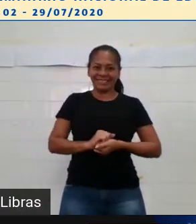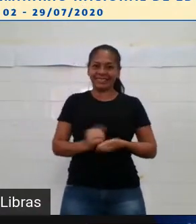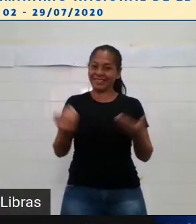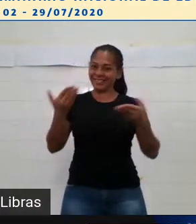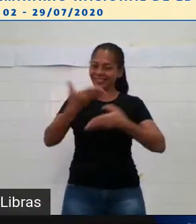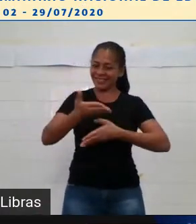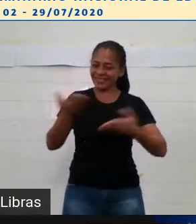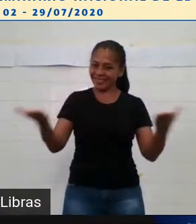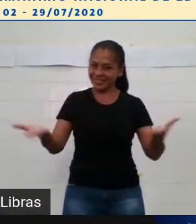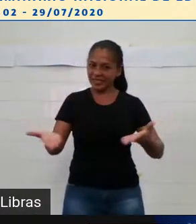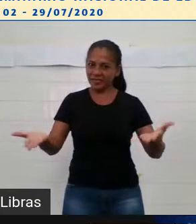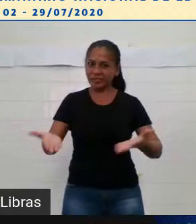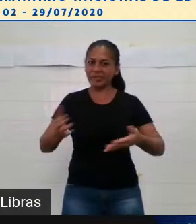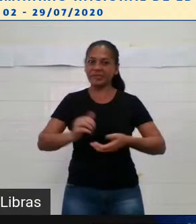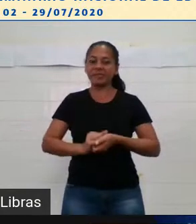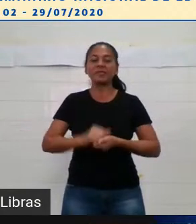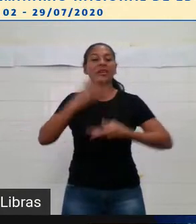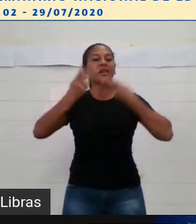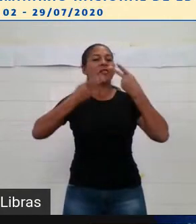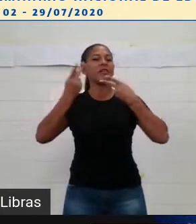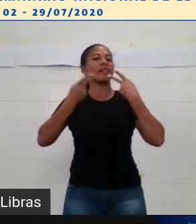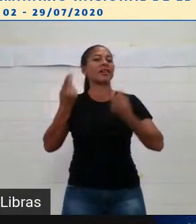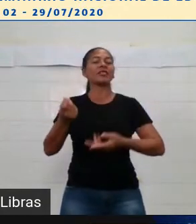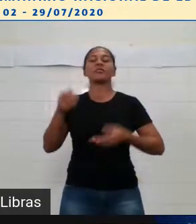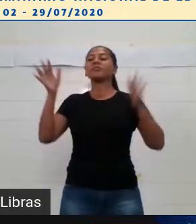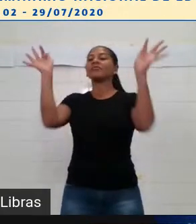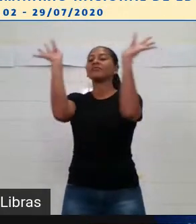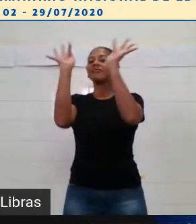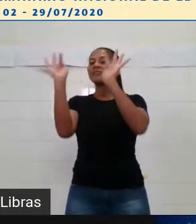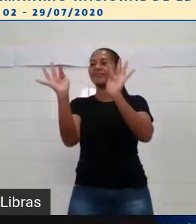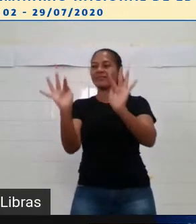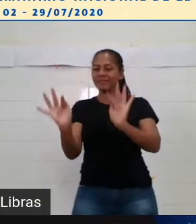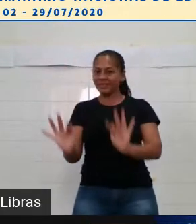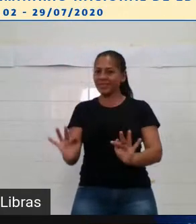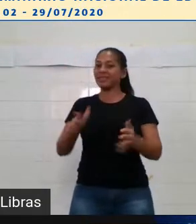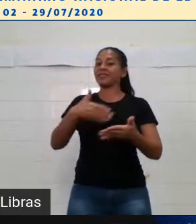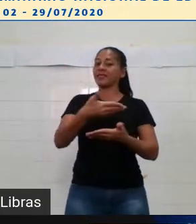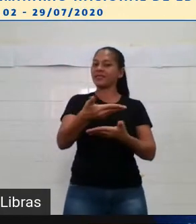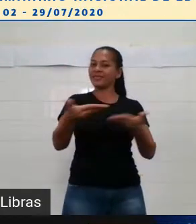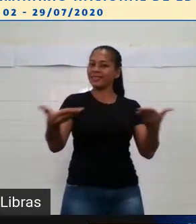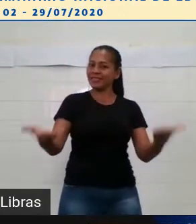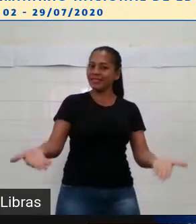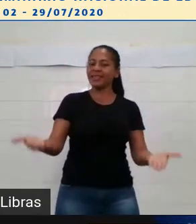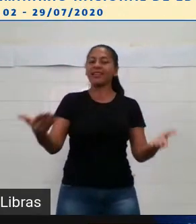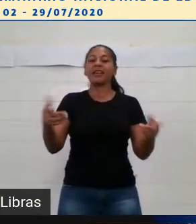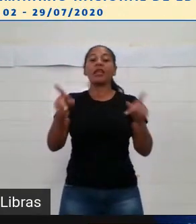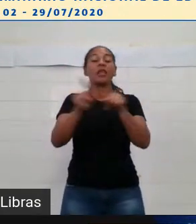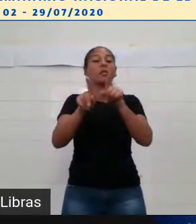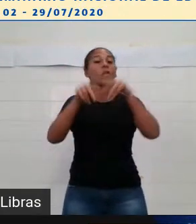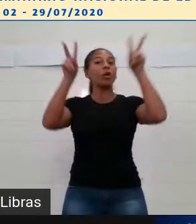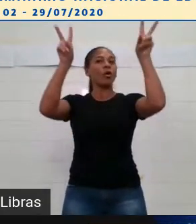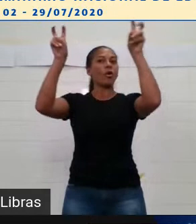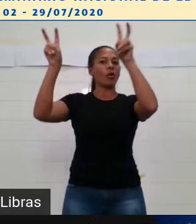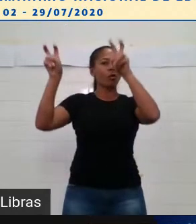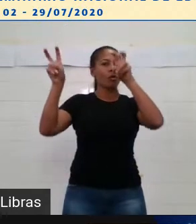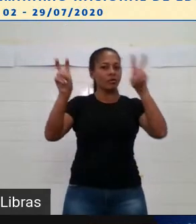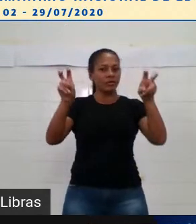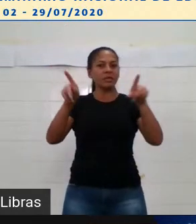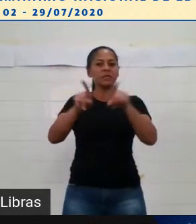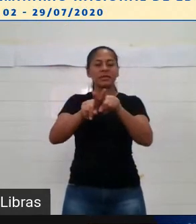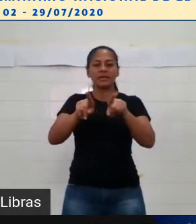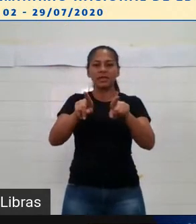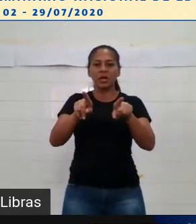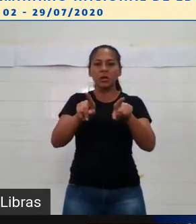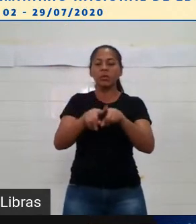tá? É dizer que estamos muito felizes com você aqui e com um tema também, tal qual o tema da